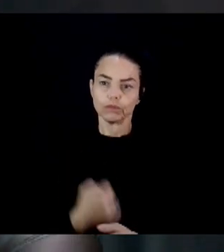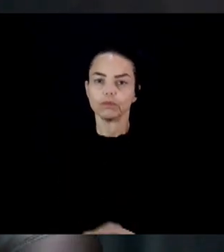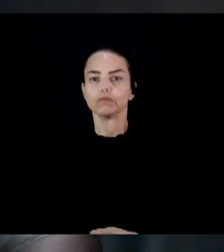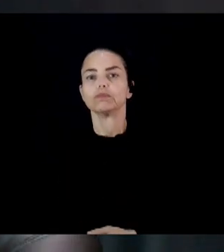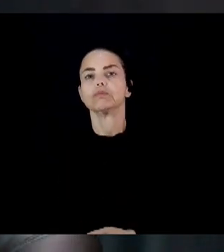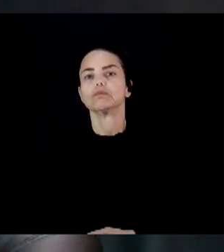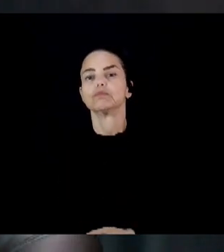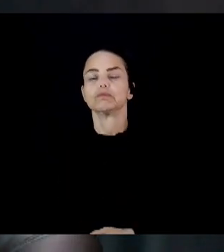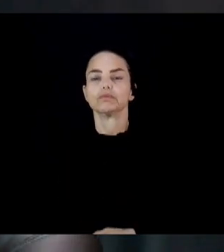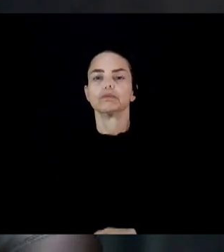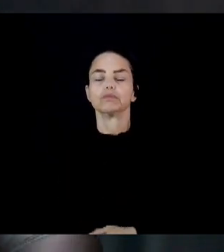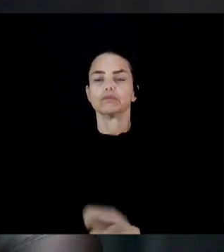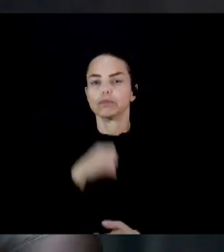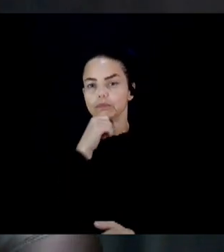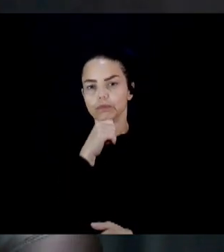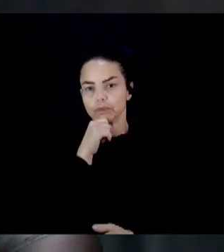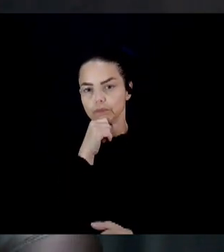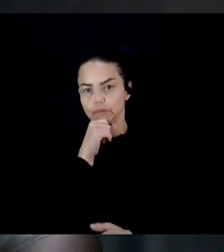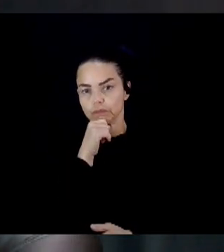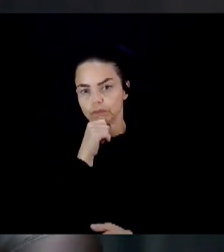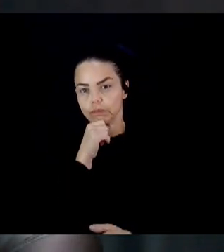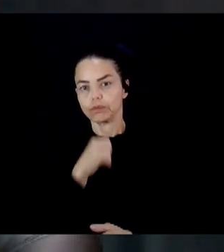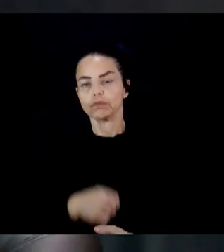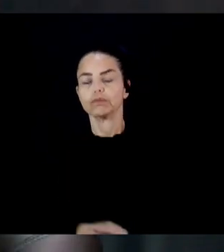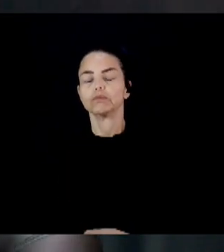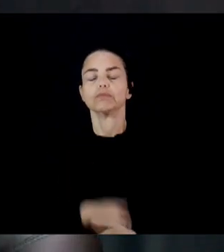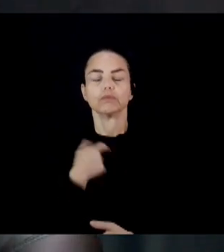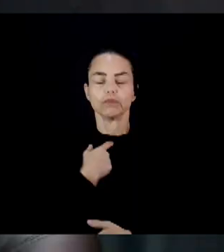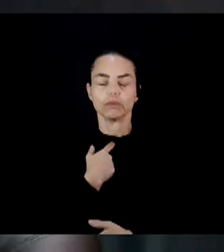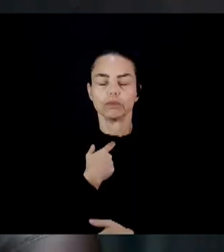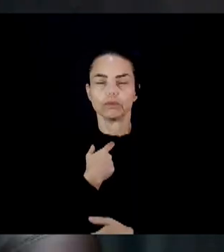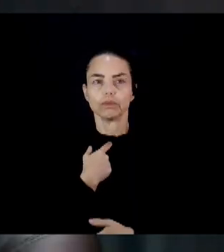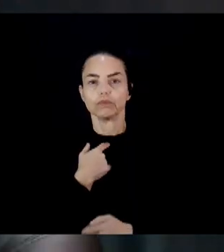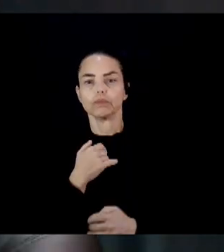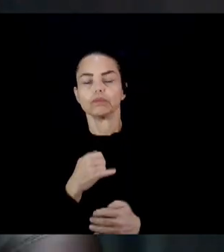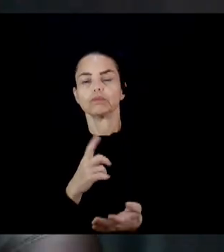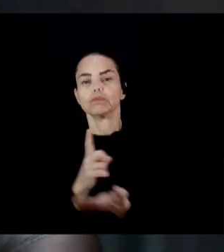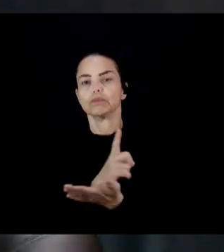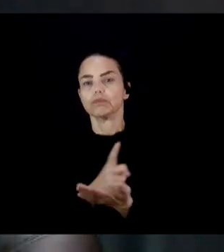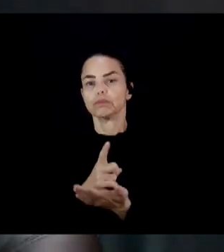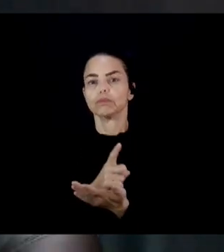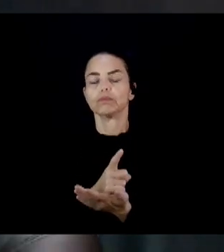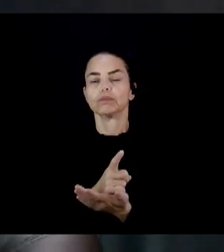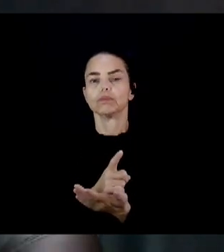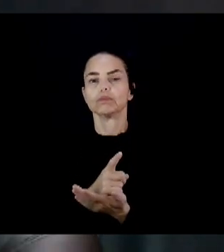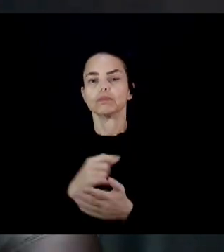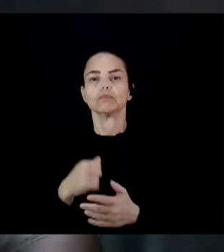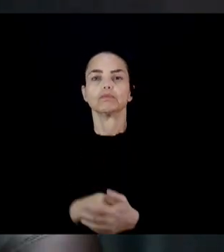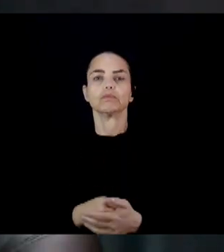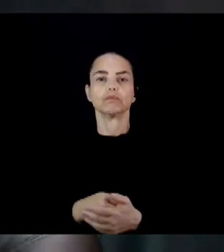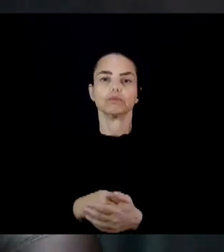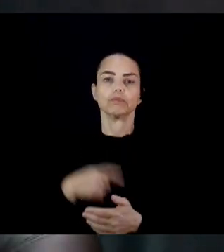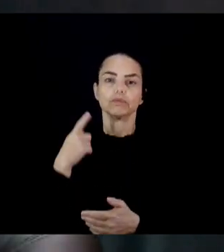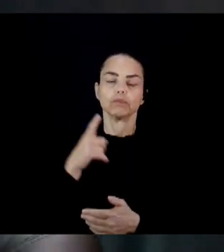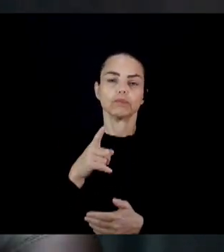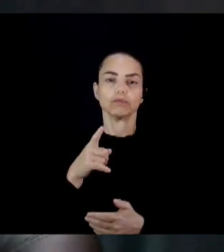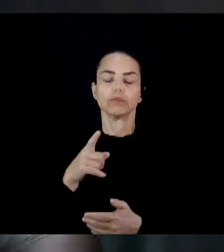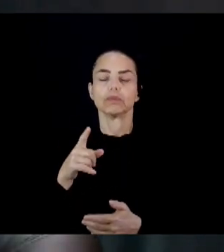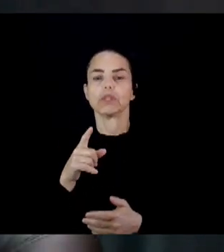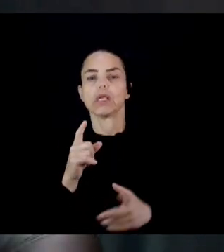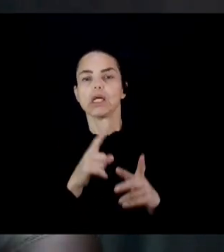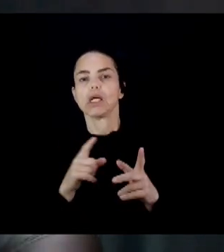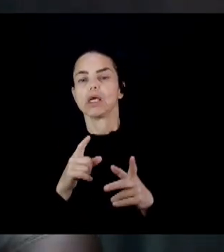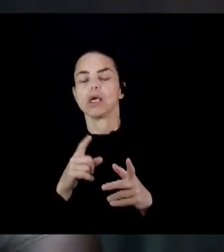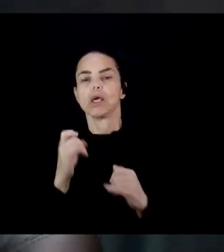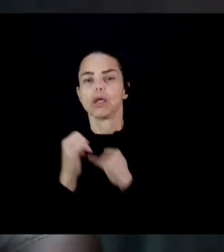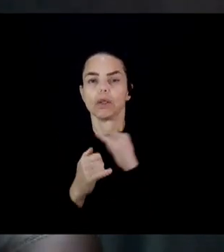do envelhecimento ativo, o letramento digital. Se a gente não tem esse letramento digital, a gente está por fora. Só que